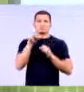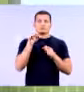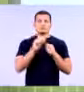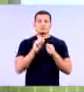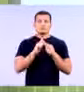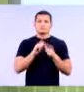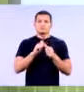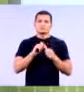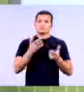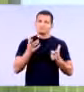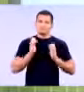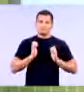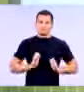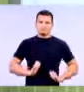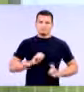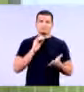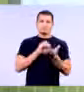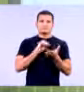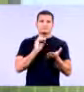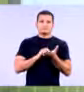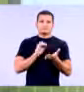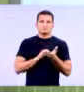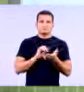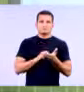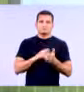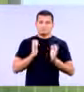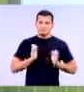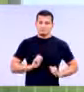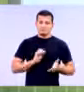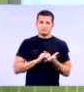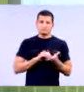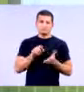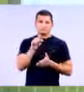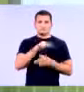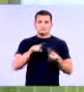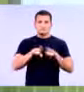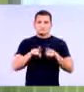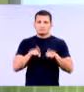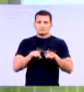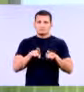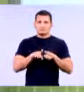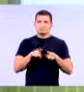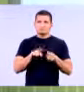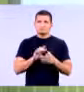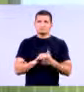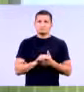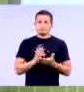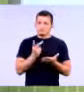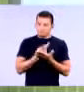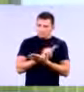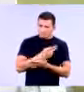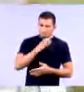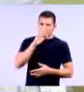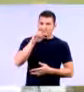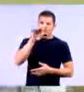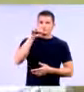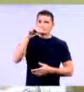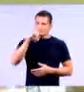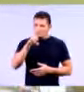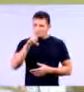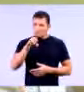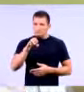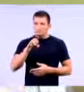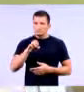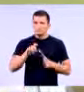foi antiético. E além de ter sido antiético, você cometeu o crime de... Cometeu crime, será, professora Sara? Sim, professora.